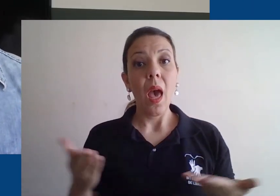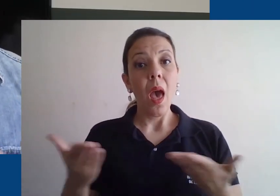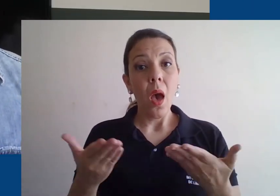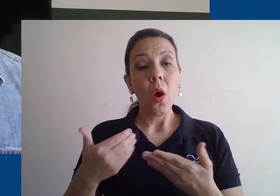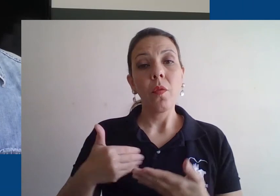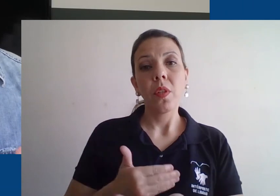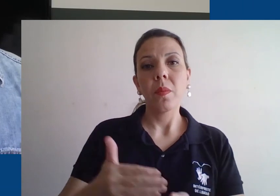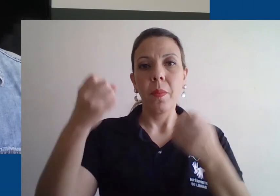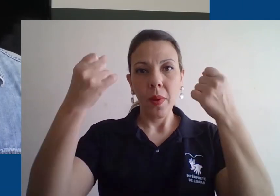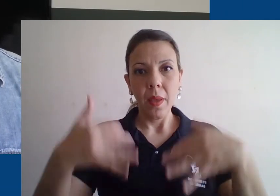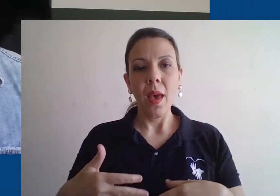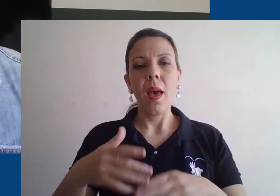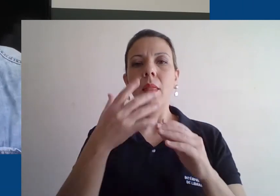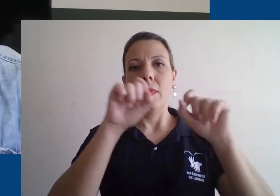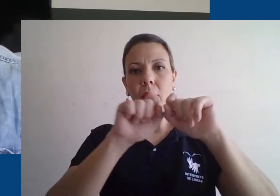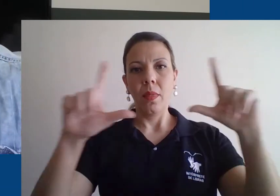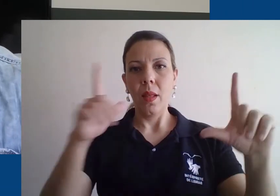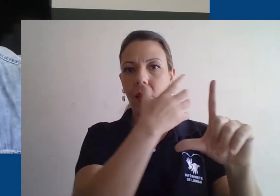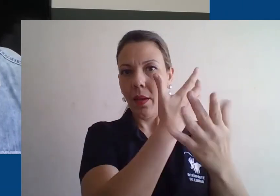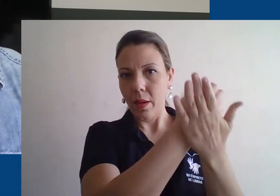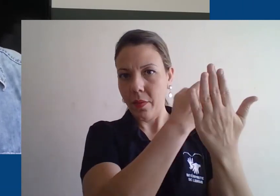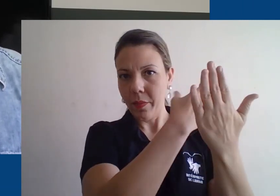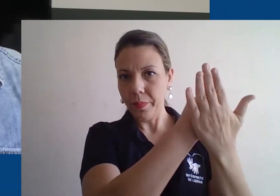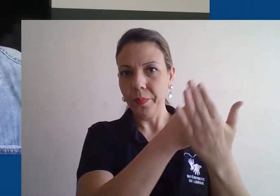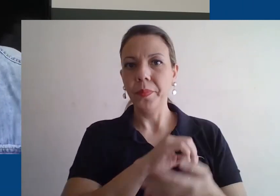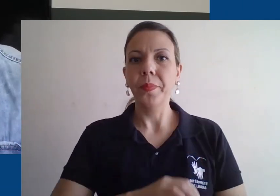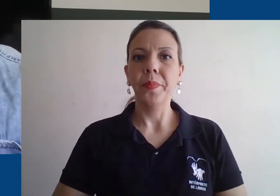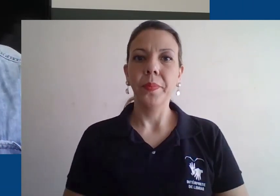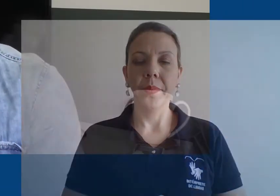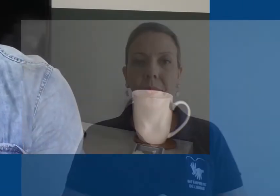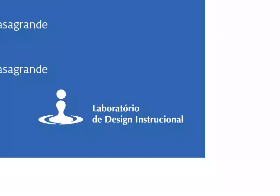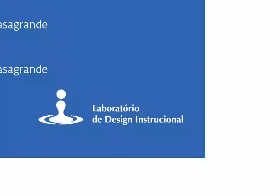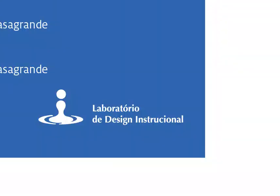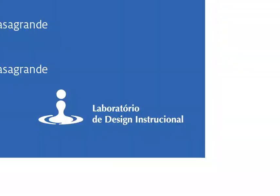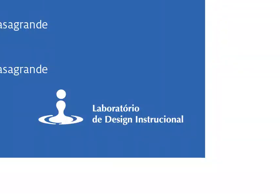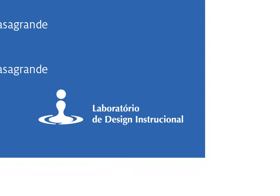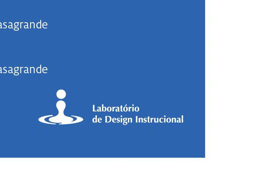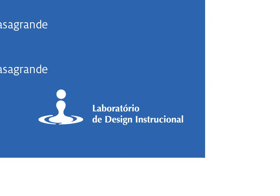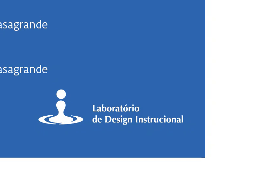o ideal. Pronto, agora a gente pode passar para a próxima parte, que vai ser sobre gravação de tela.